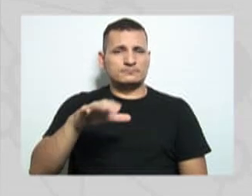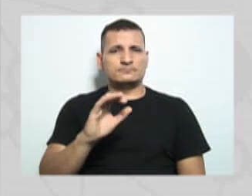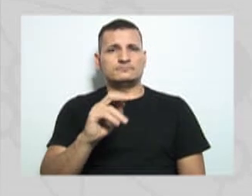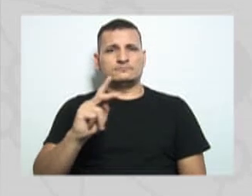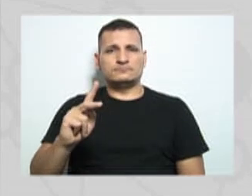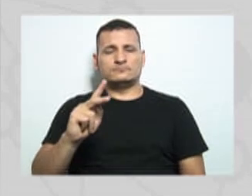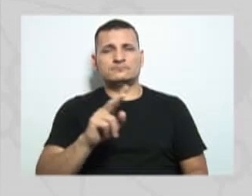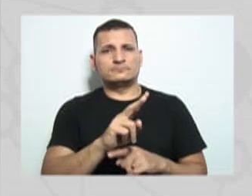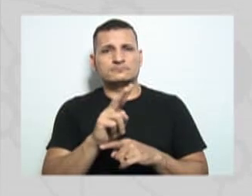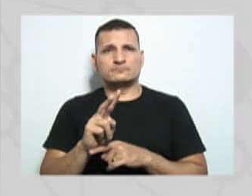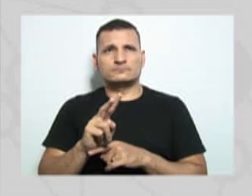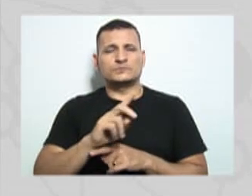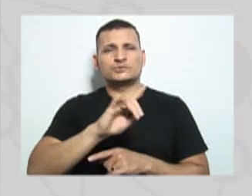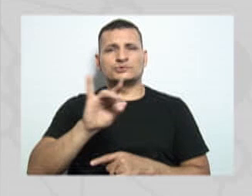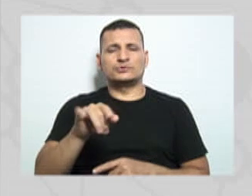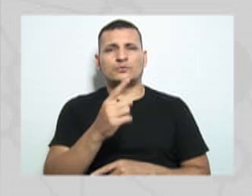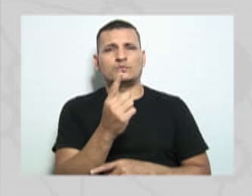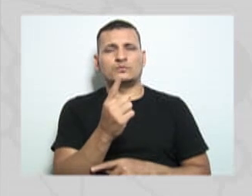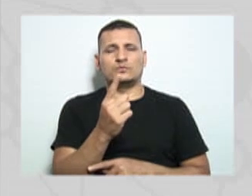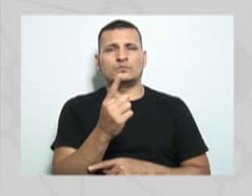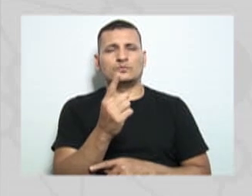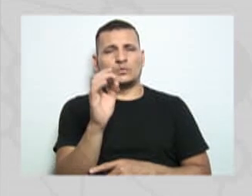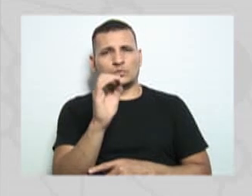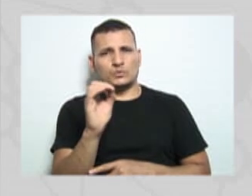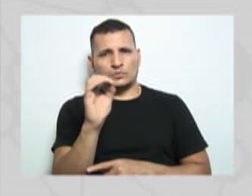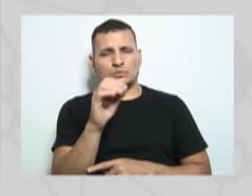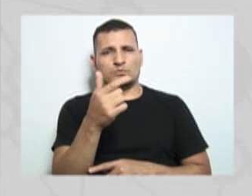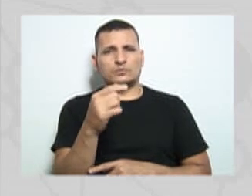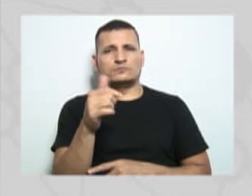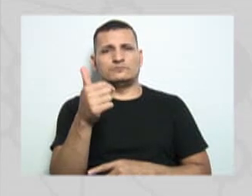de 1/10/2015, por força da Lei